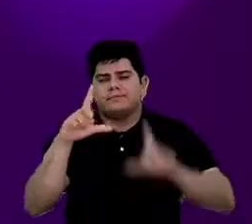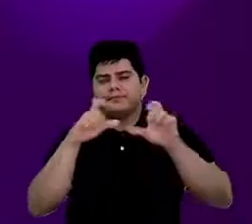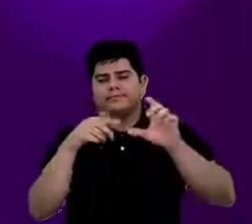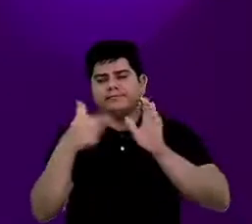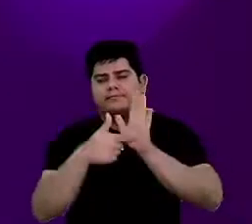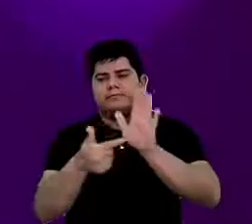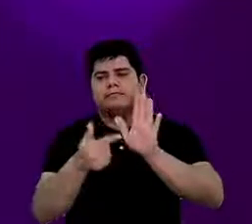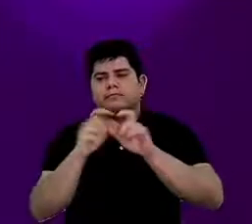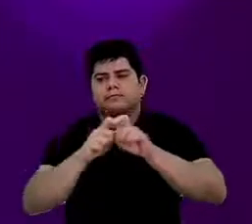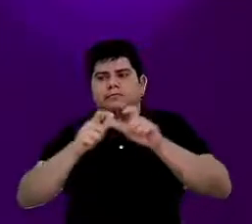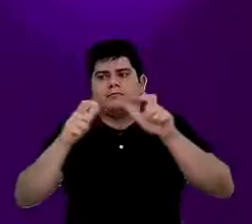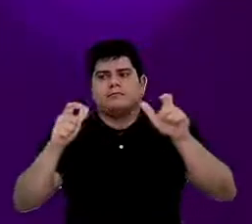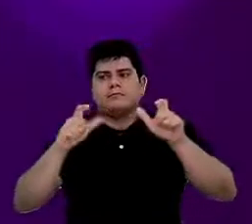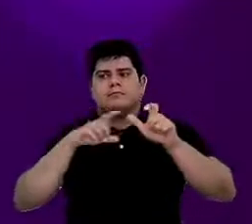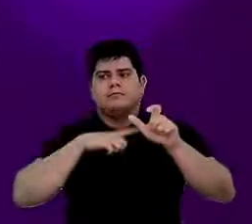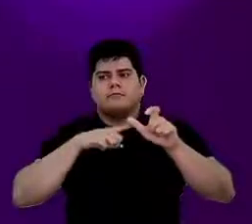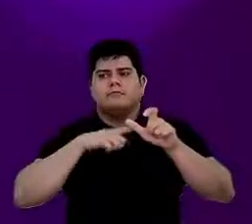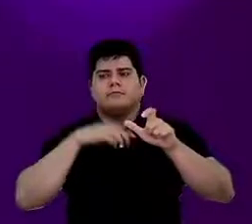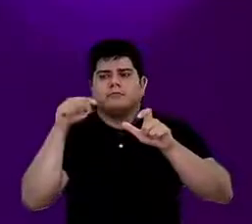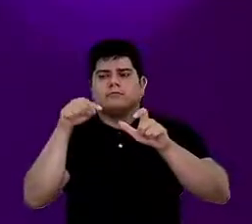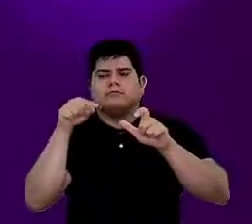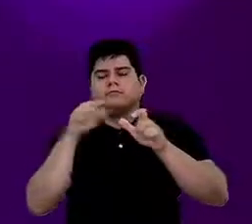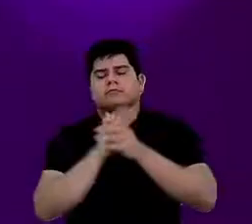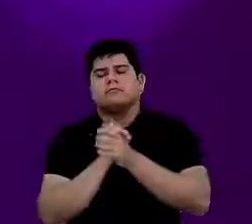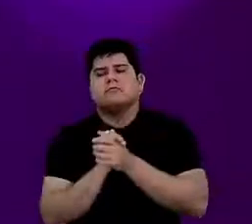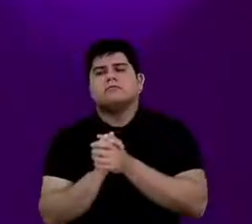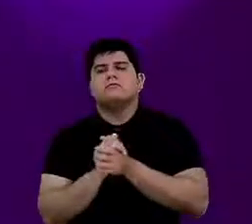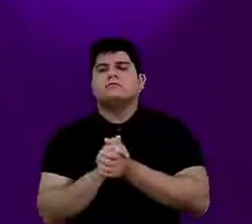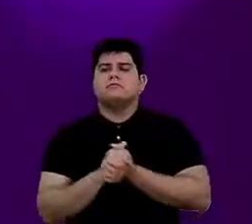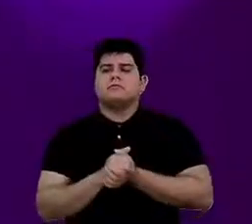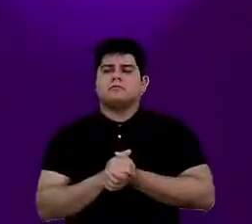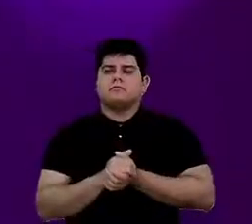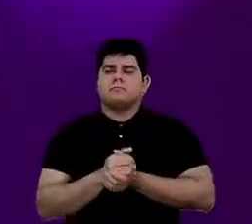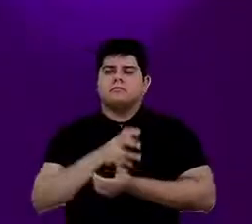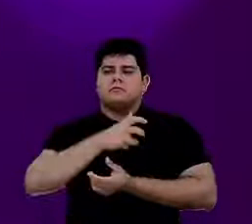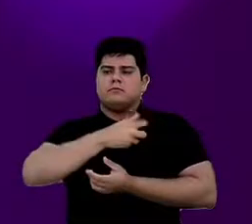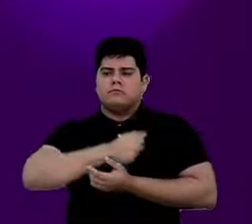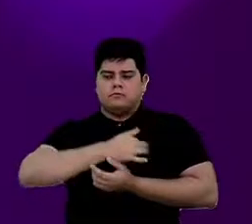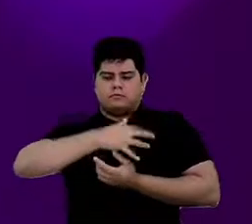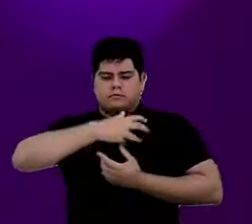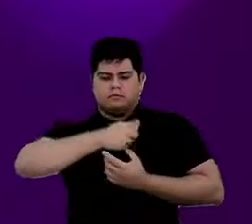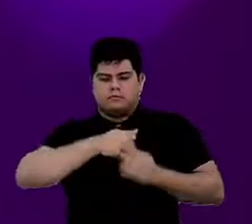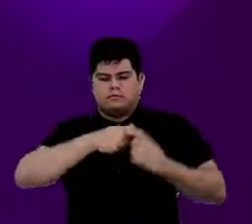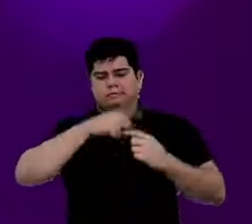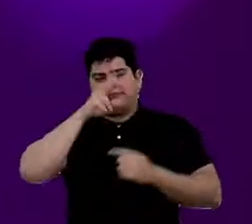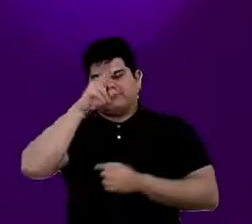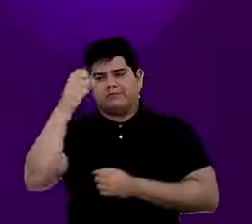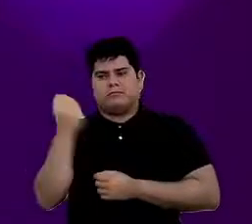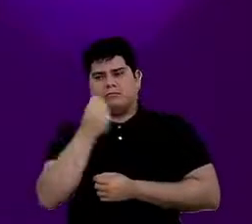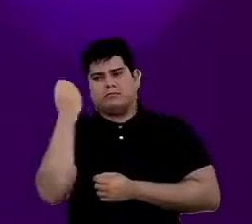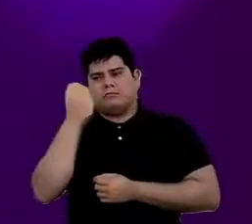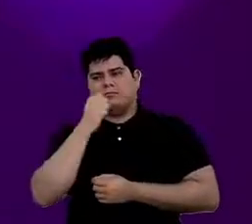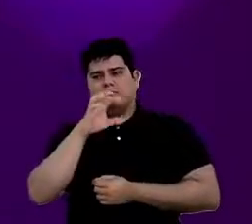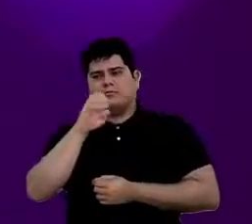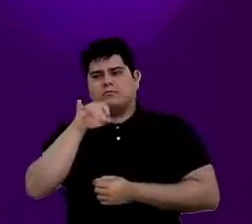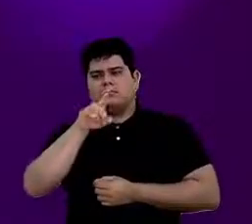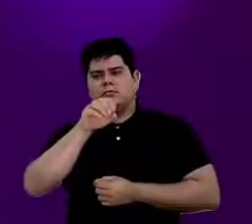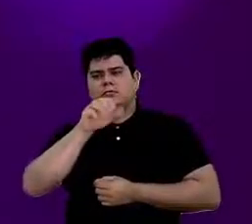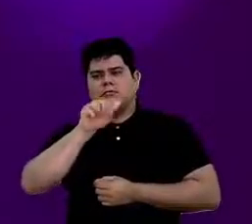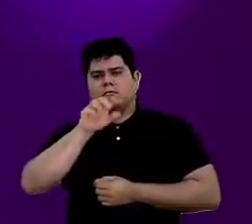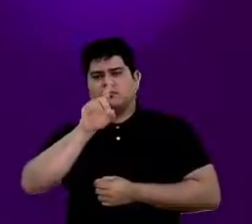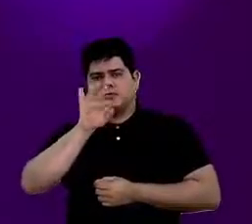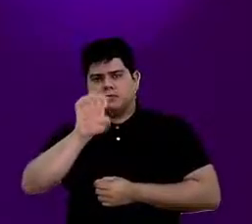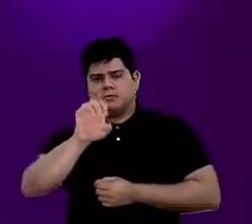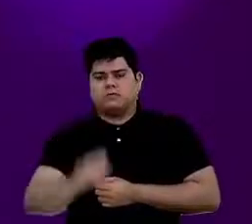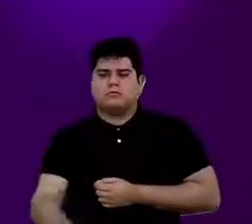uma ampla captação dessa valve em valve, um quadro gravíssimo de endocardite.